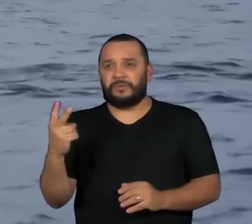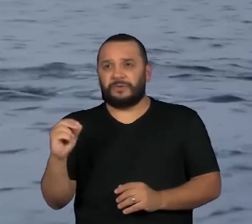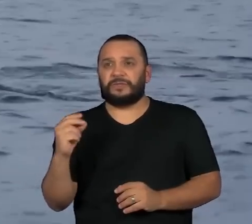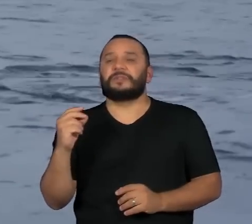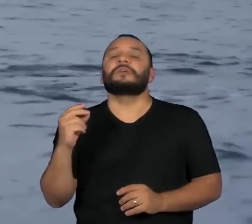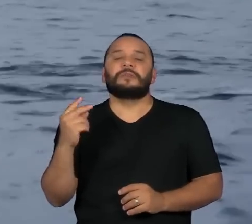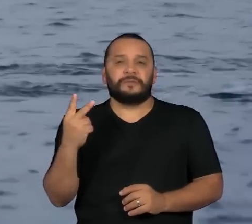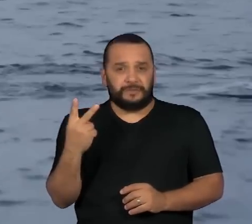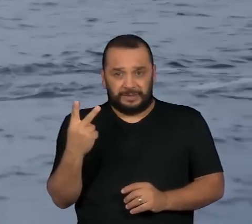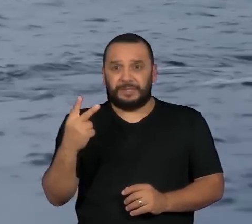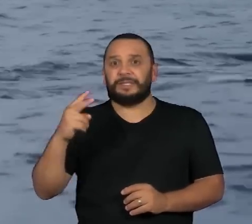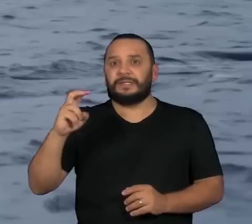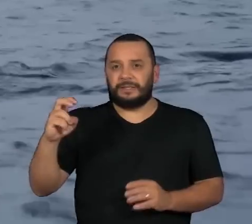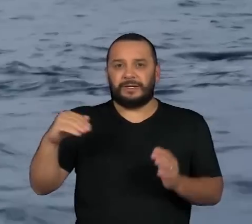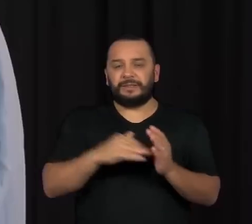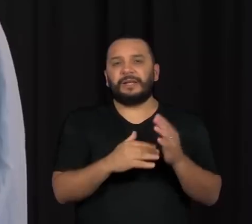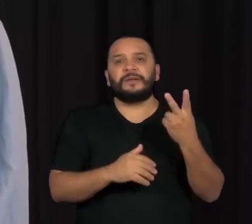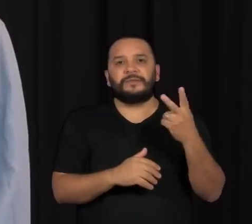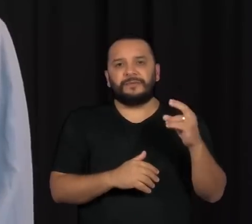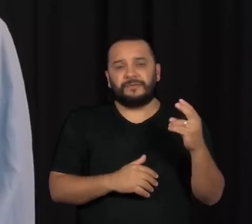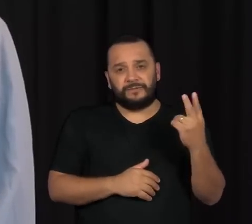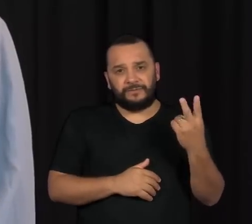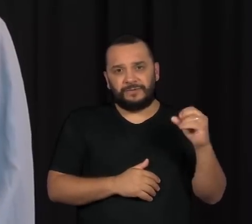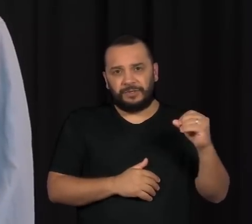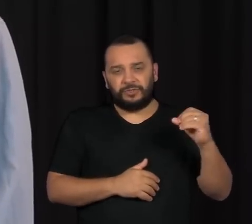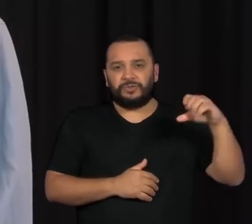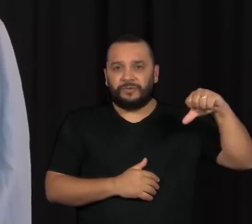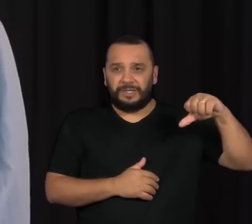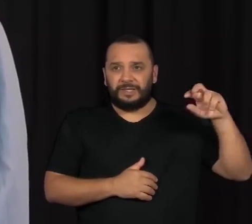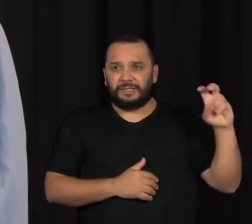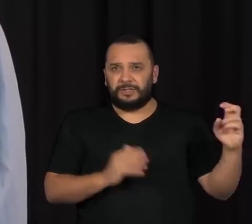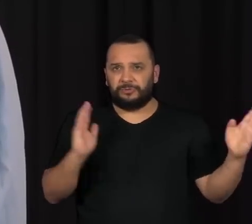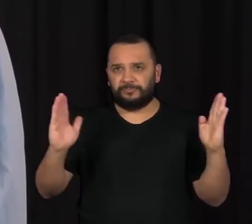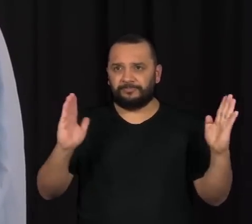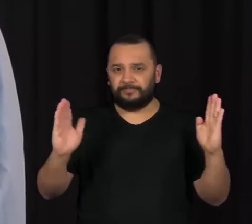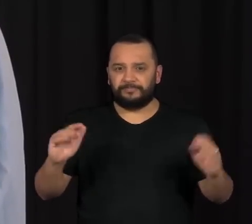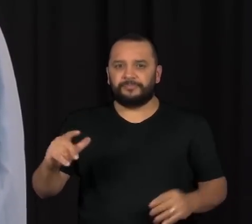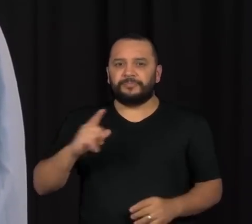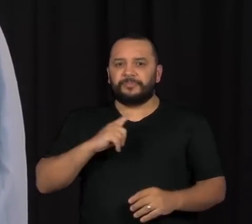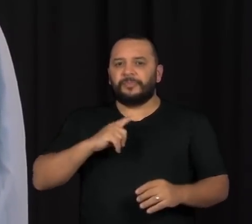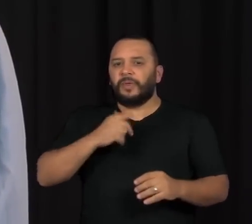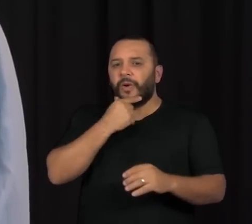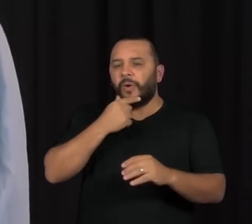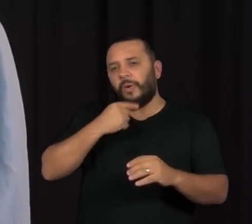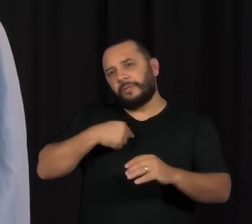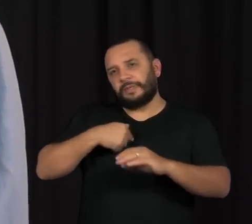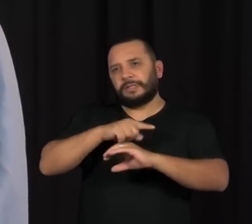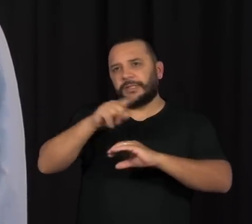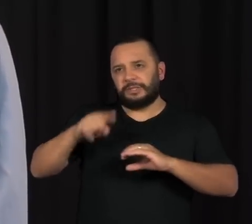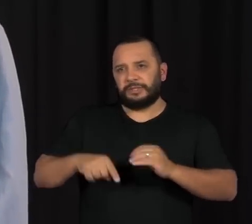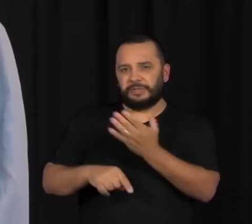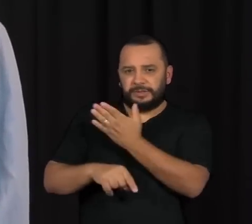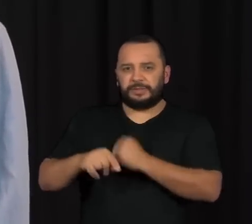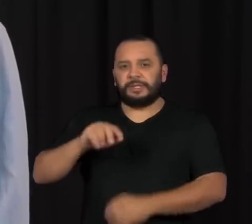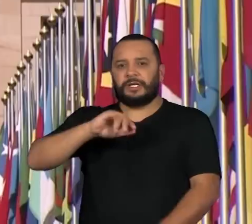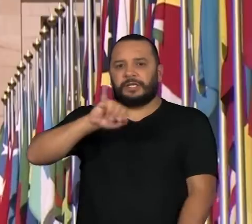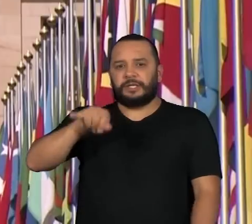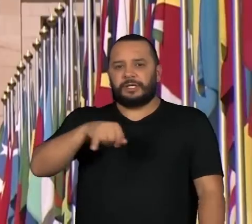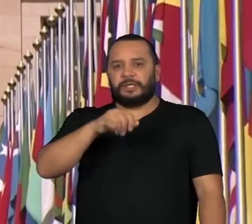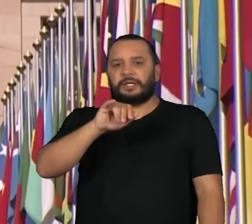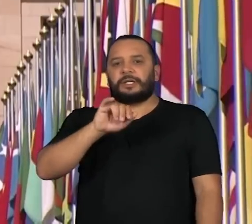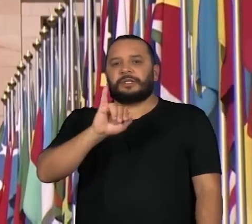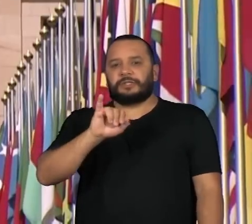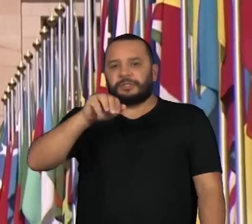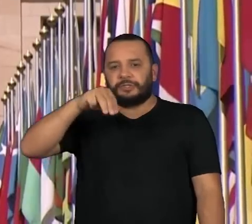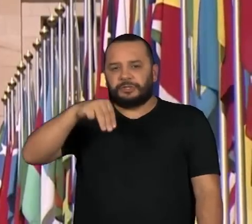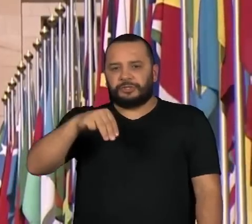e 2095. O cientista britânico Jim Skea foi eleito o novo presidente do IPCC, o